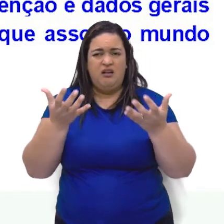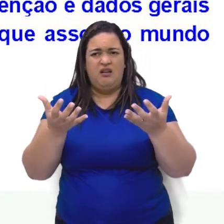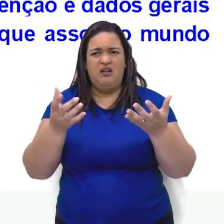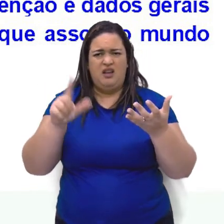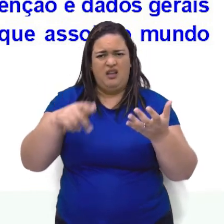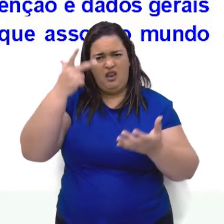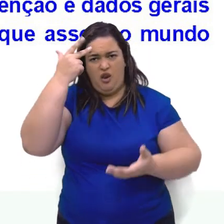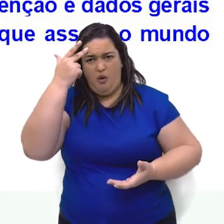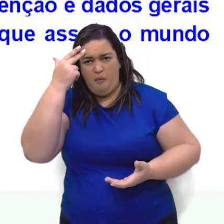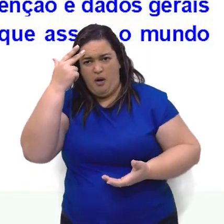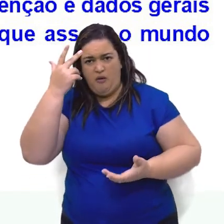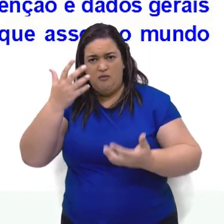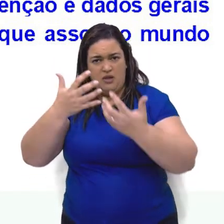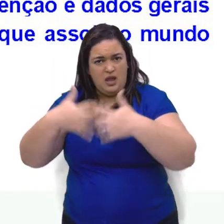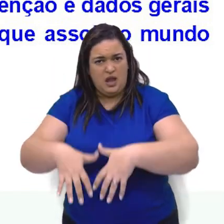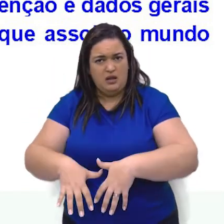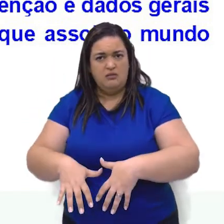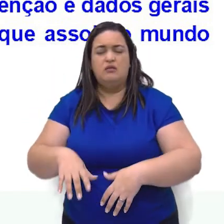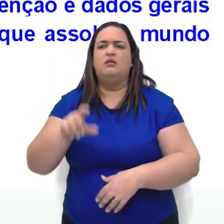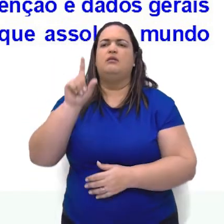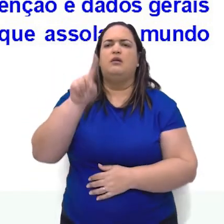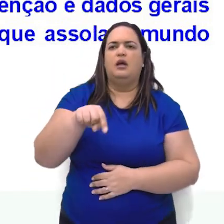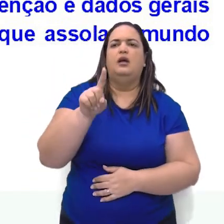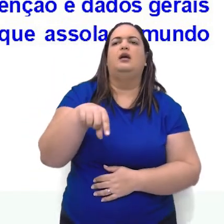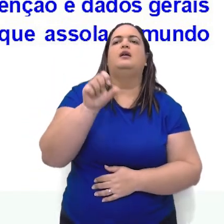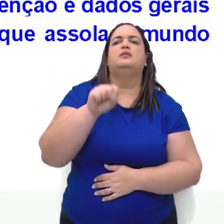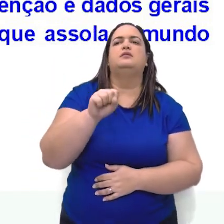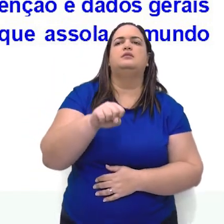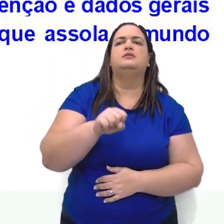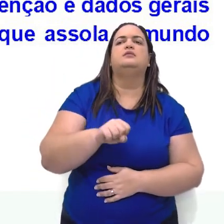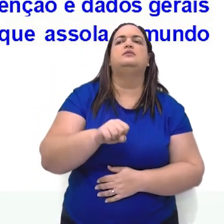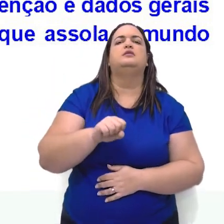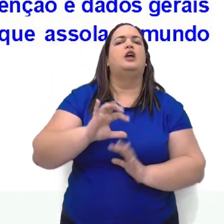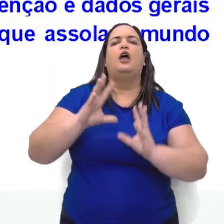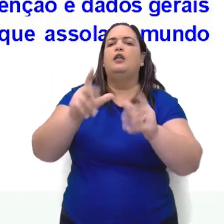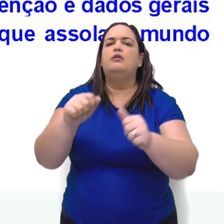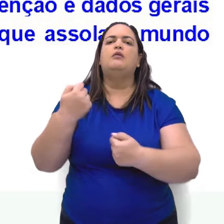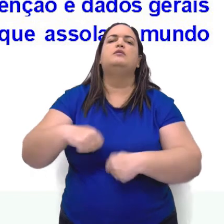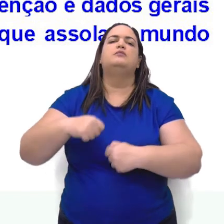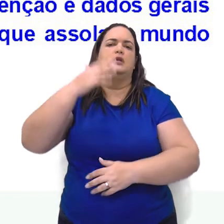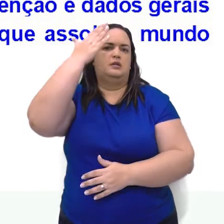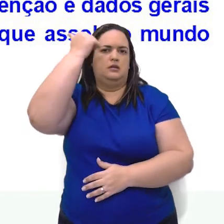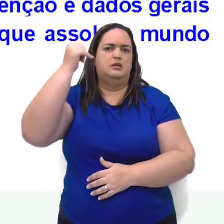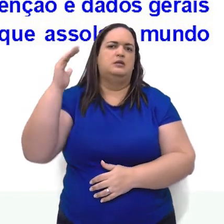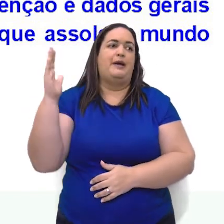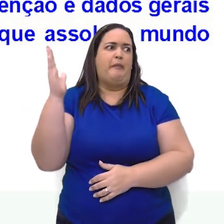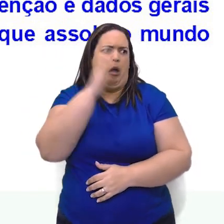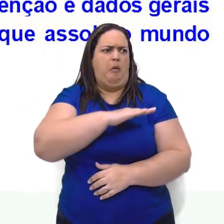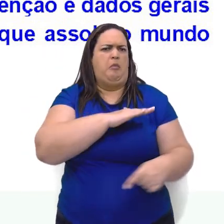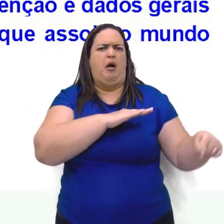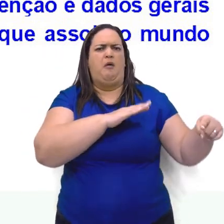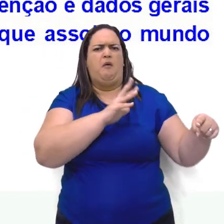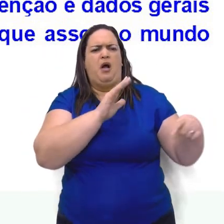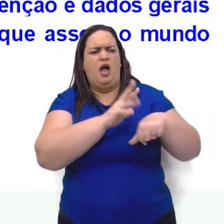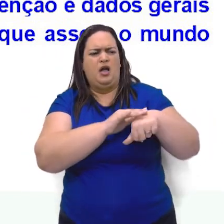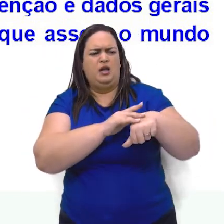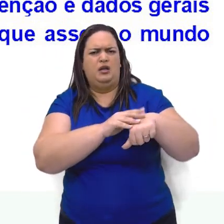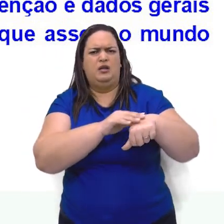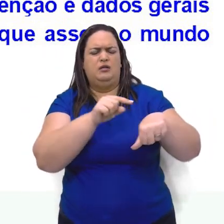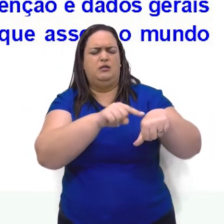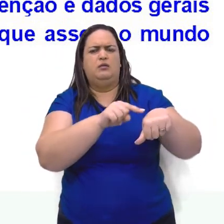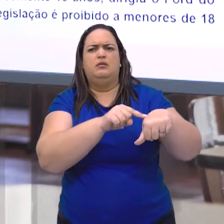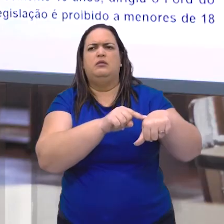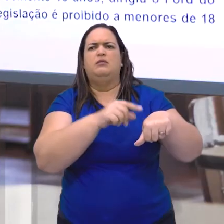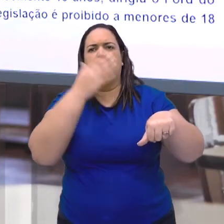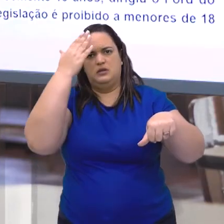a doença, pois todos precisamos saber sobre o mal que assola o mundo inteiro e como nos defender